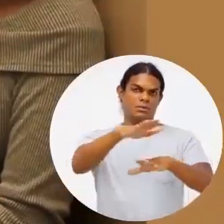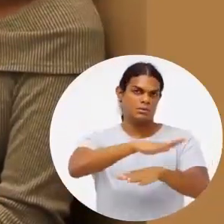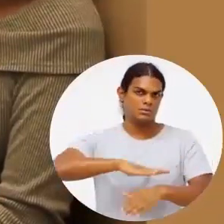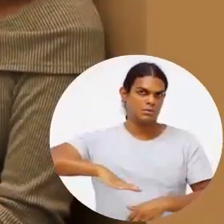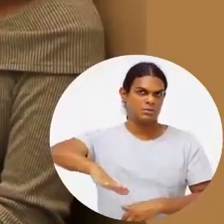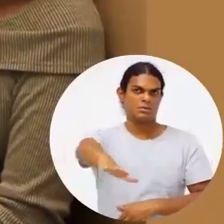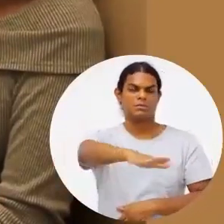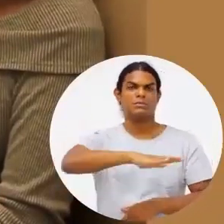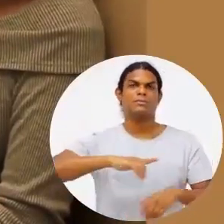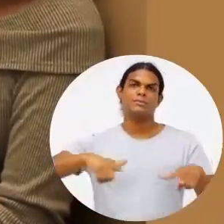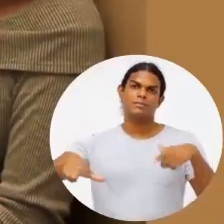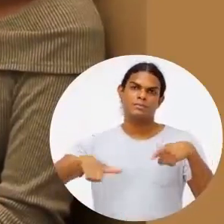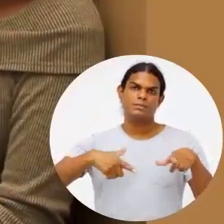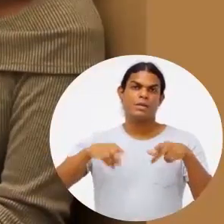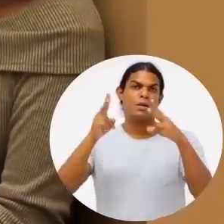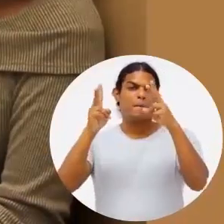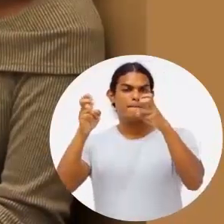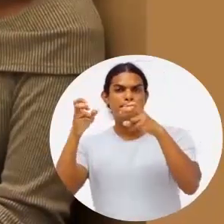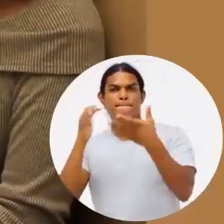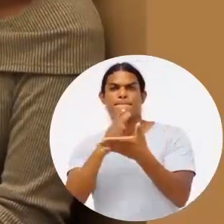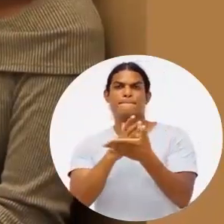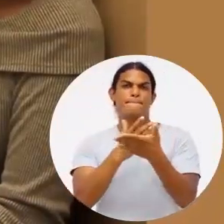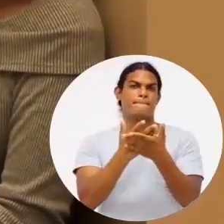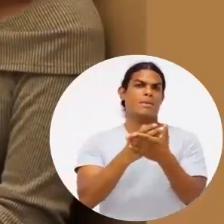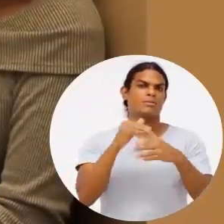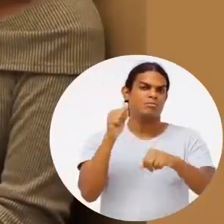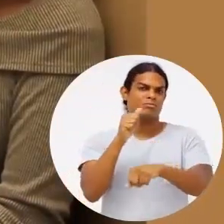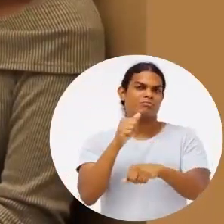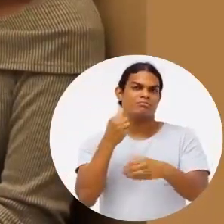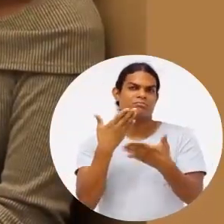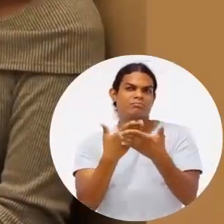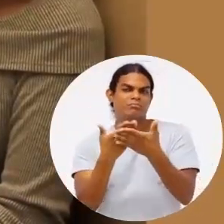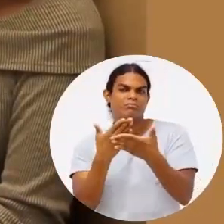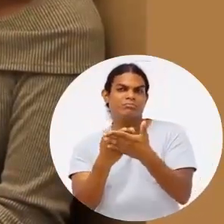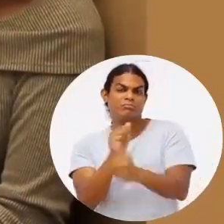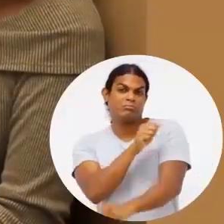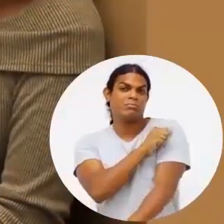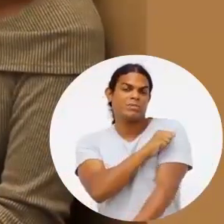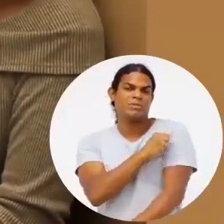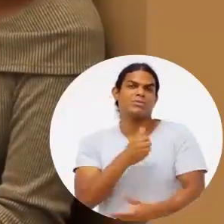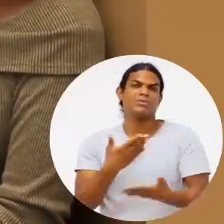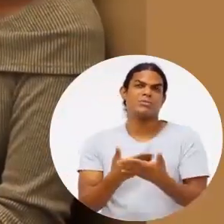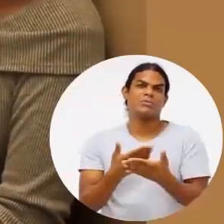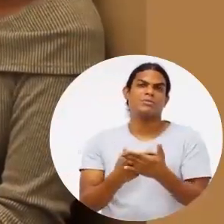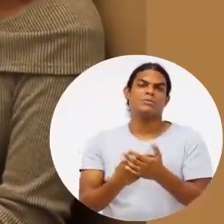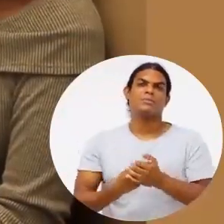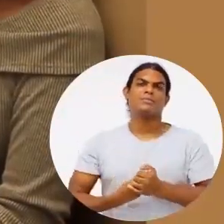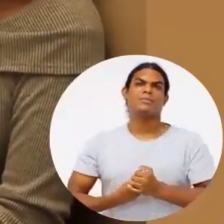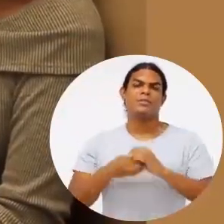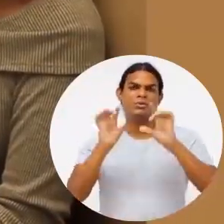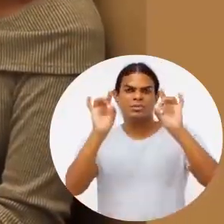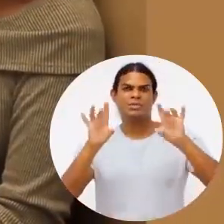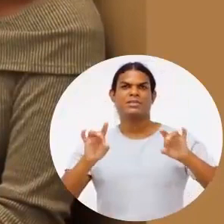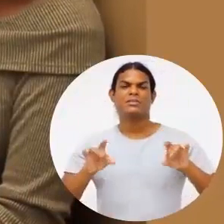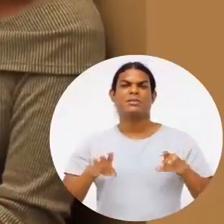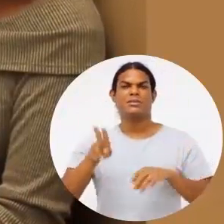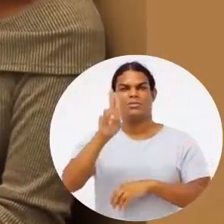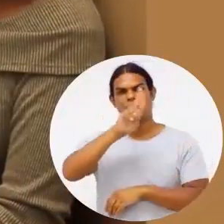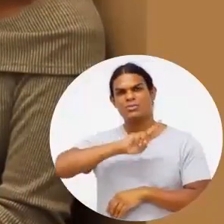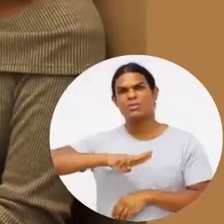eu percebia que alguns estudantes da especialização, principalmente, usavam a AET, usavam